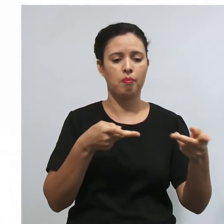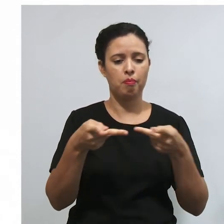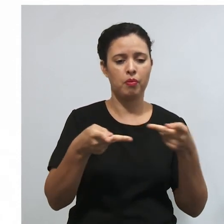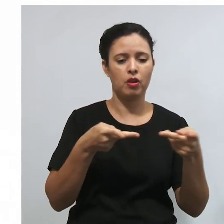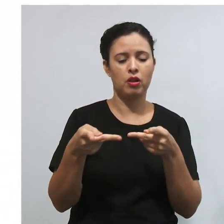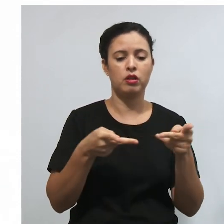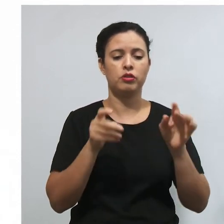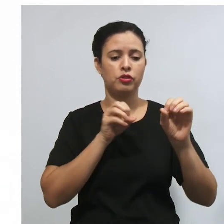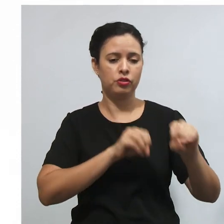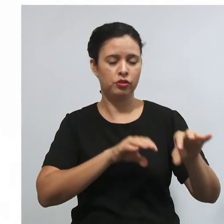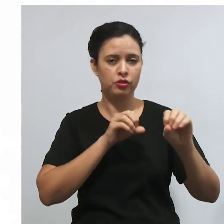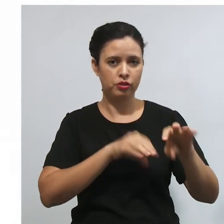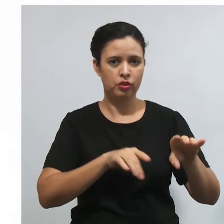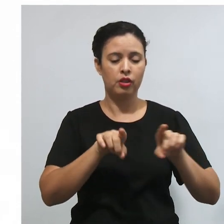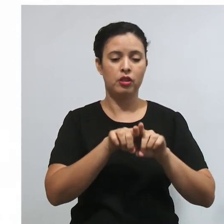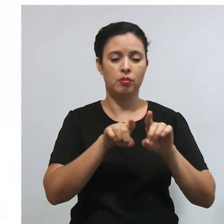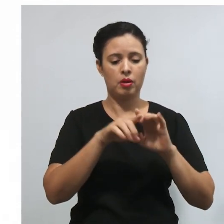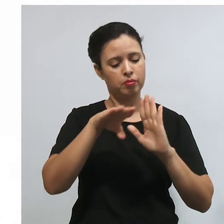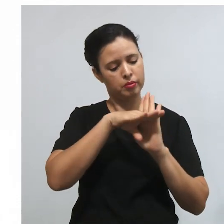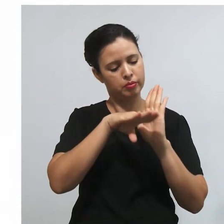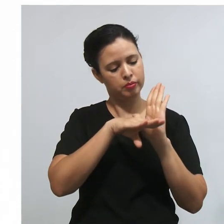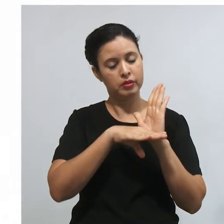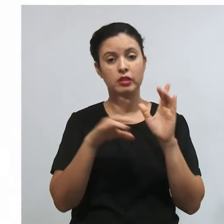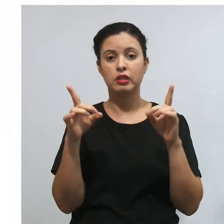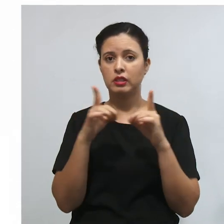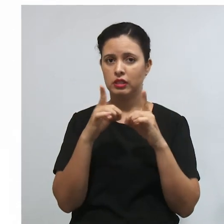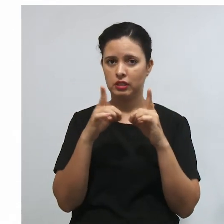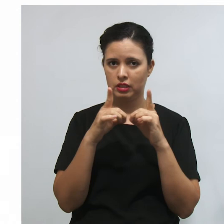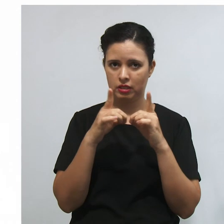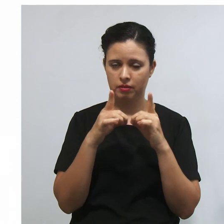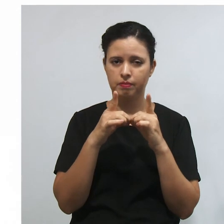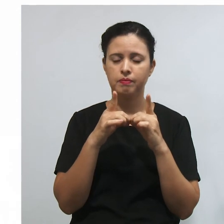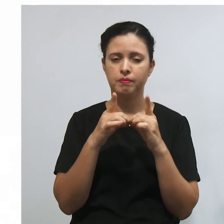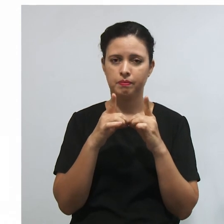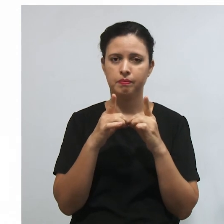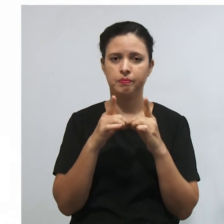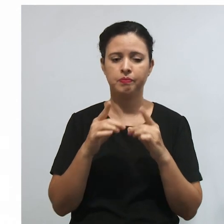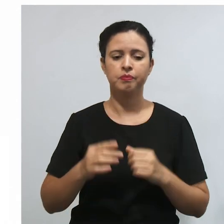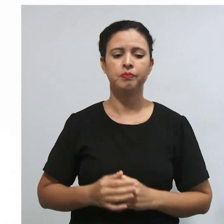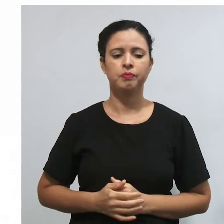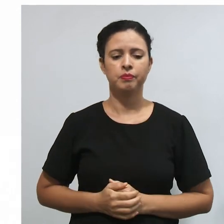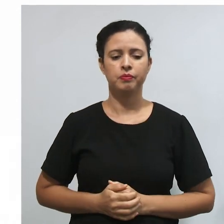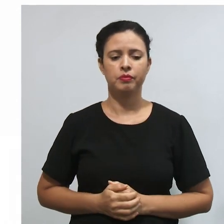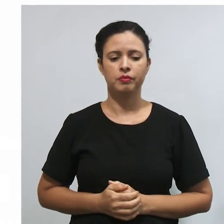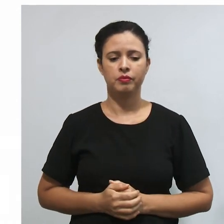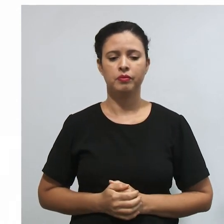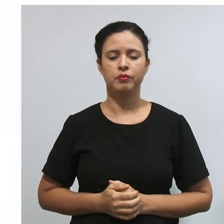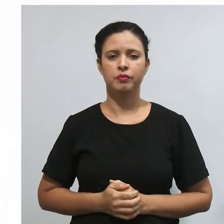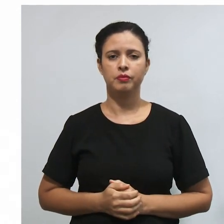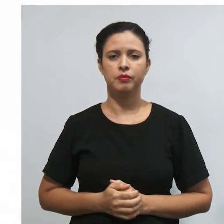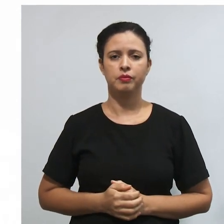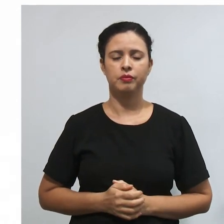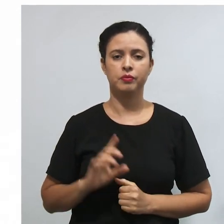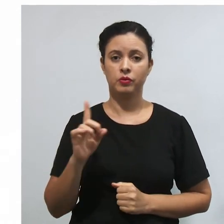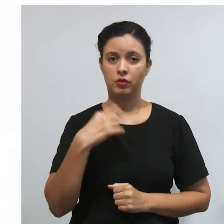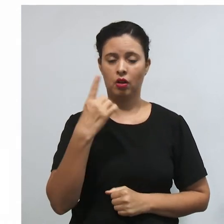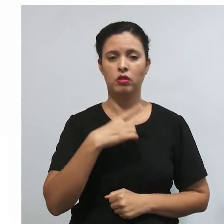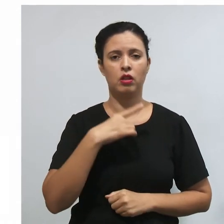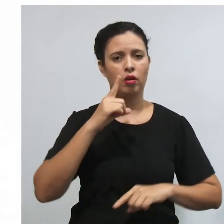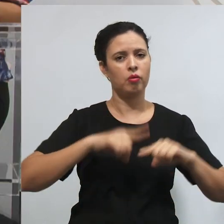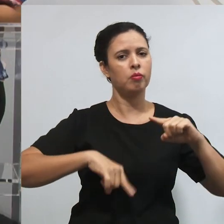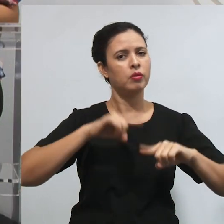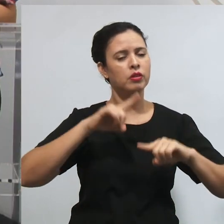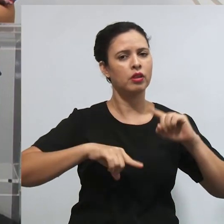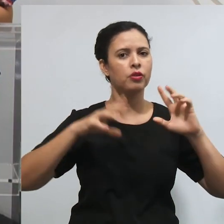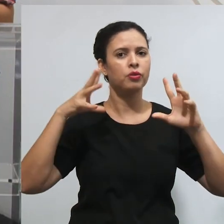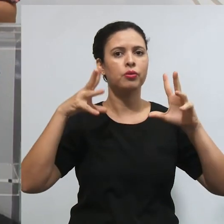ensino das aulas específicas e das sequências didáticas, né? Então, a gente tem esses